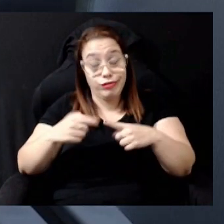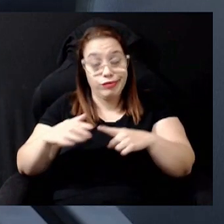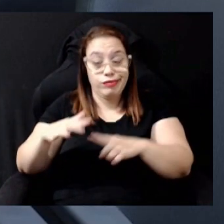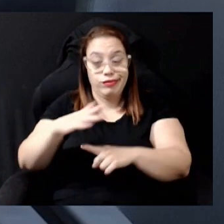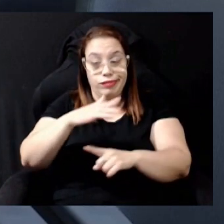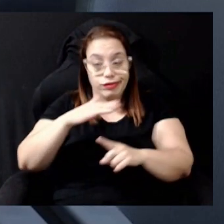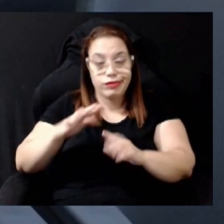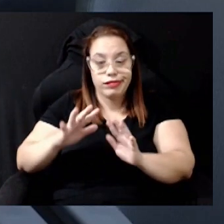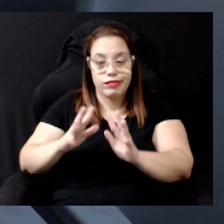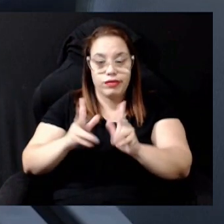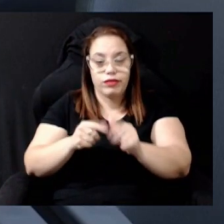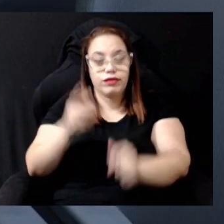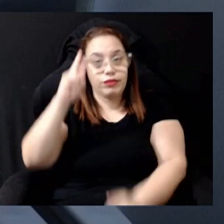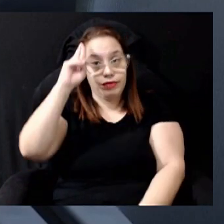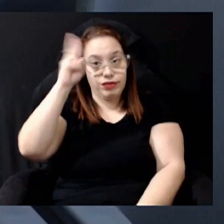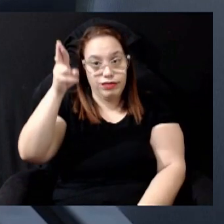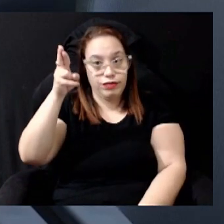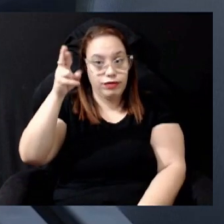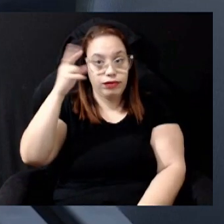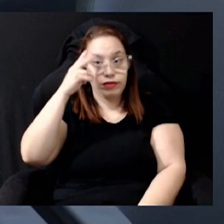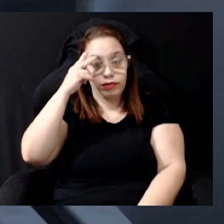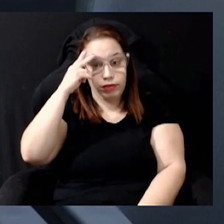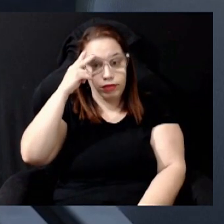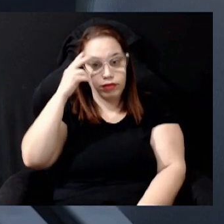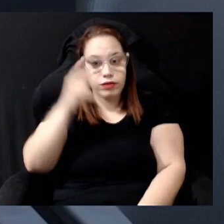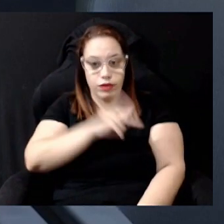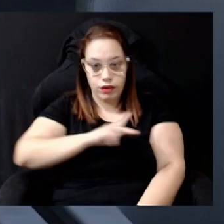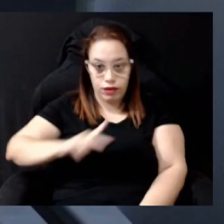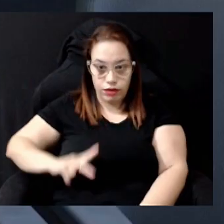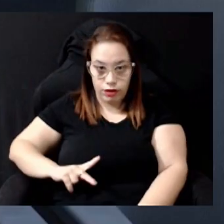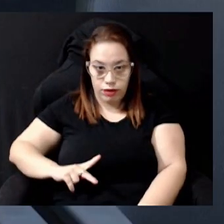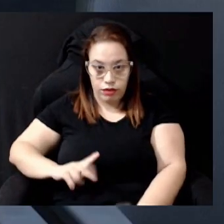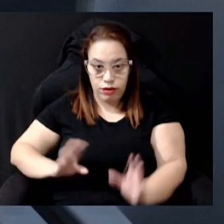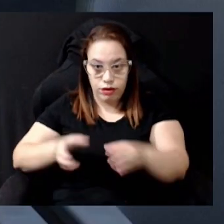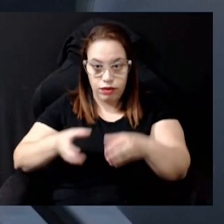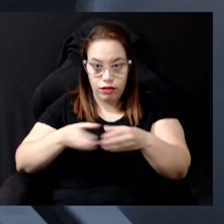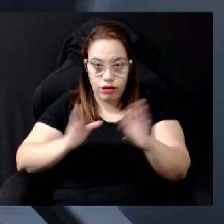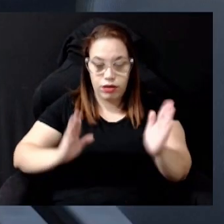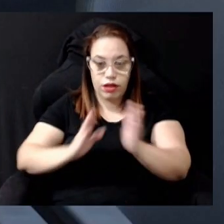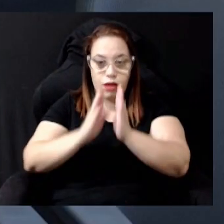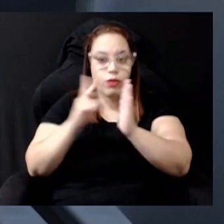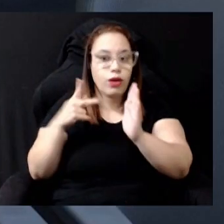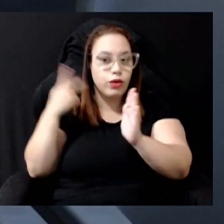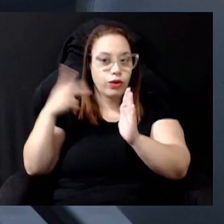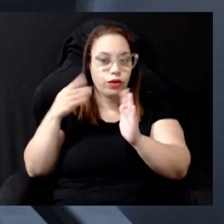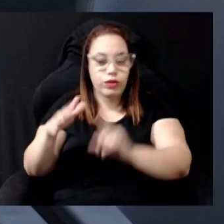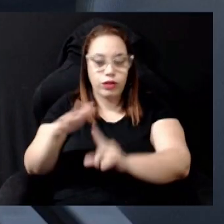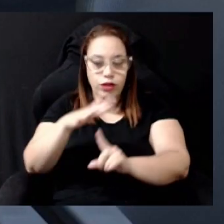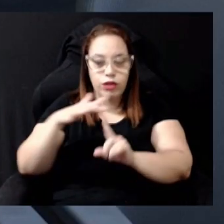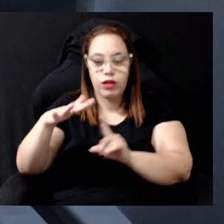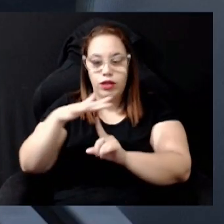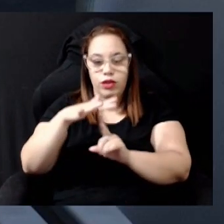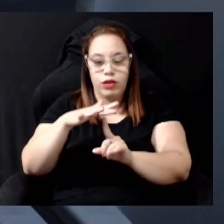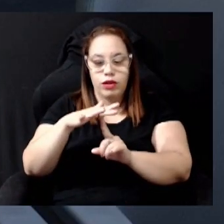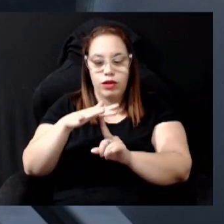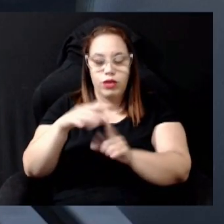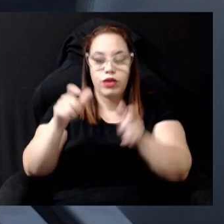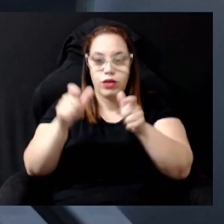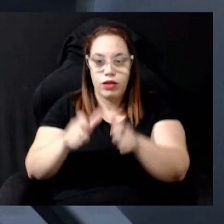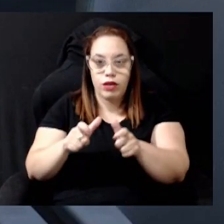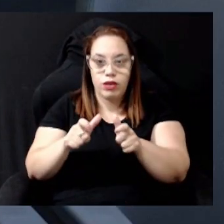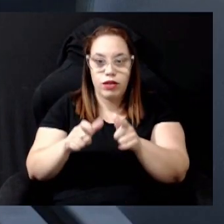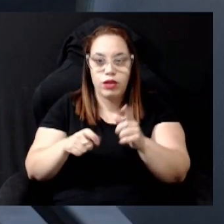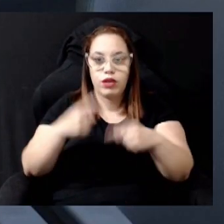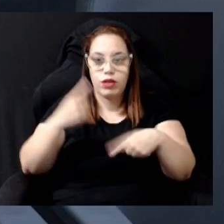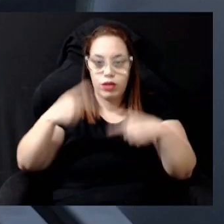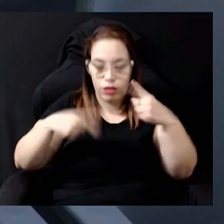senhor presidente, né, o senhor preside a Frente Parlamentar do Meio Ambiente, onde realiza diversos debates